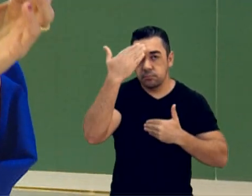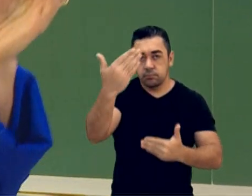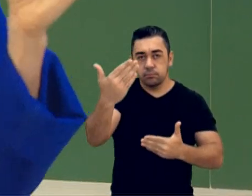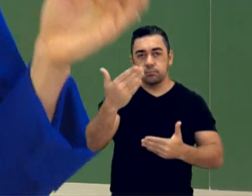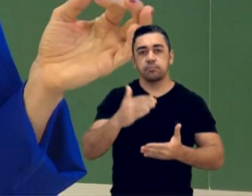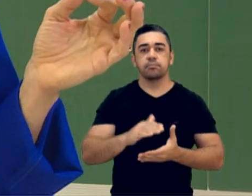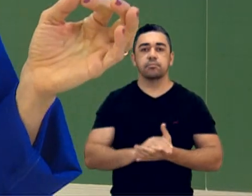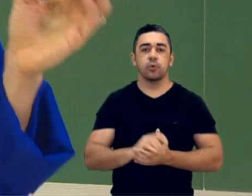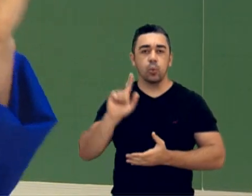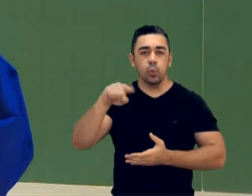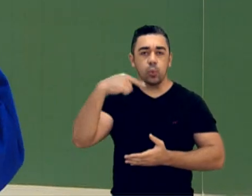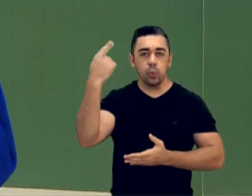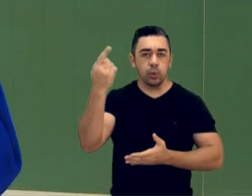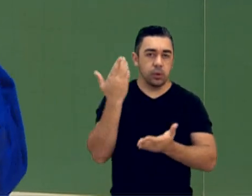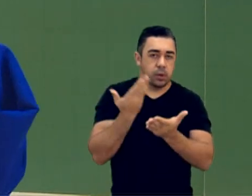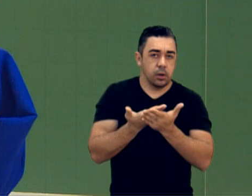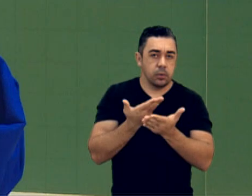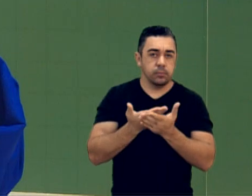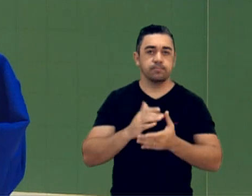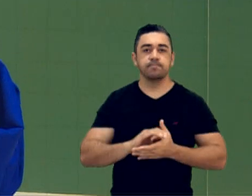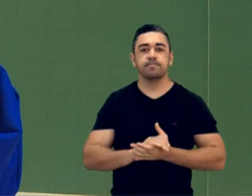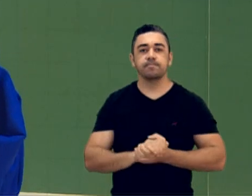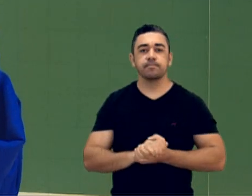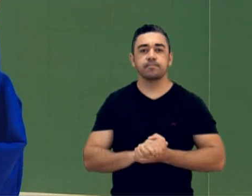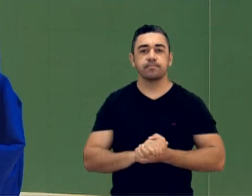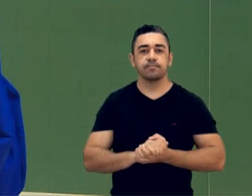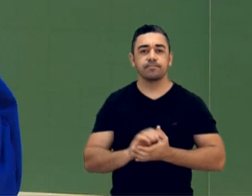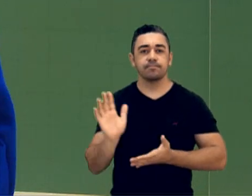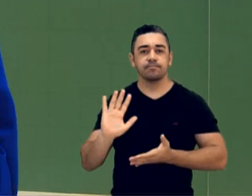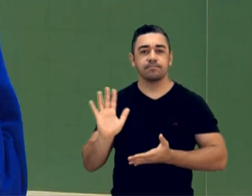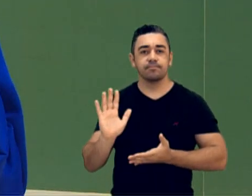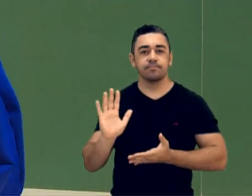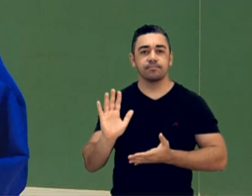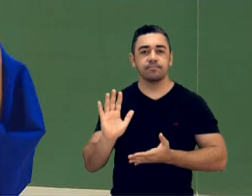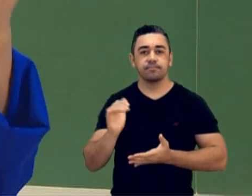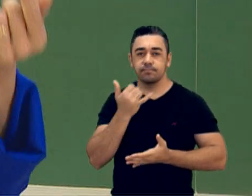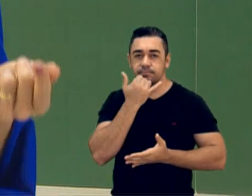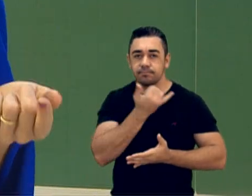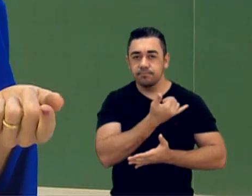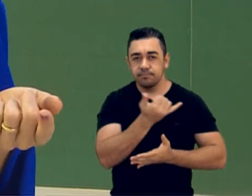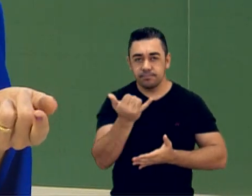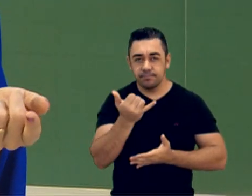you last class. Ok? Bye bye. I'm sorry. See you